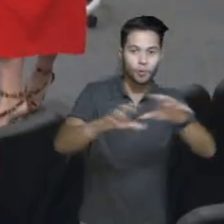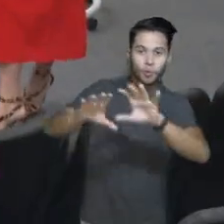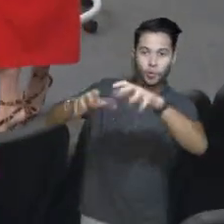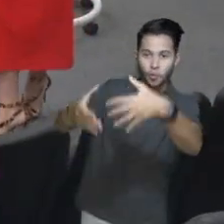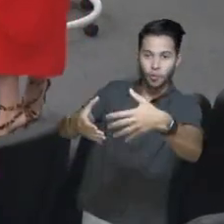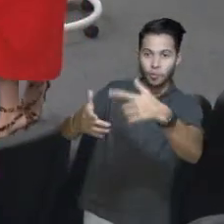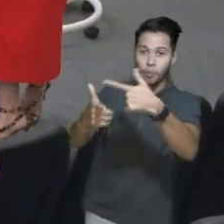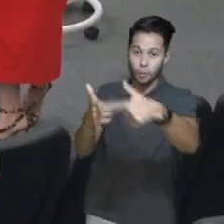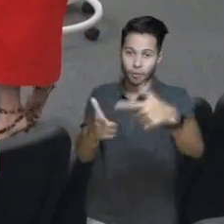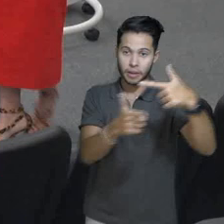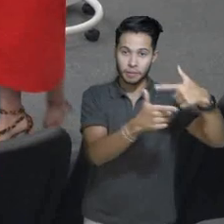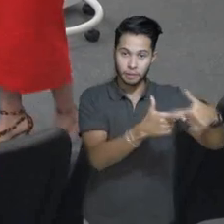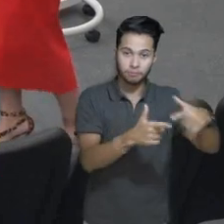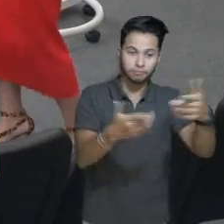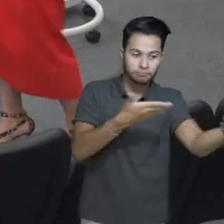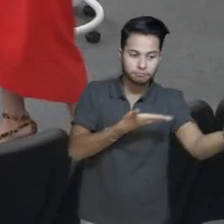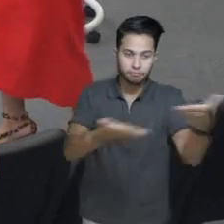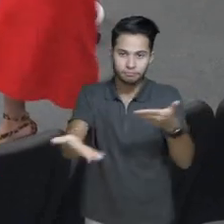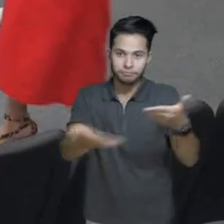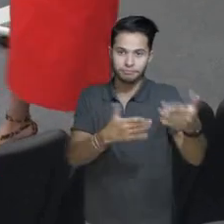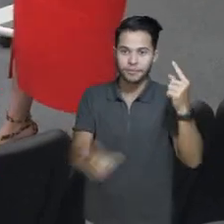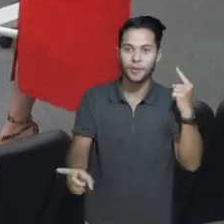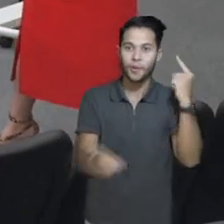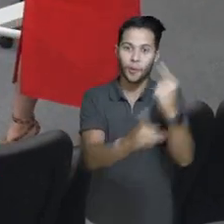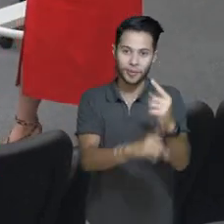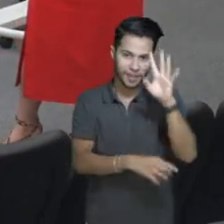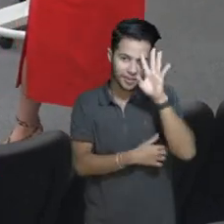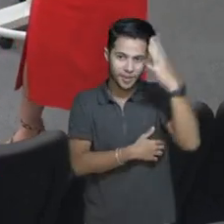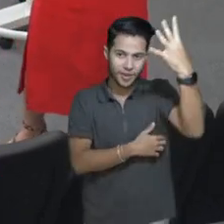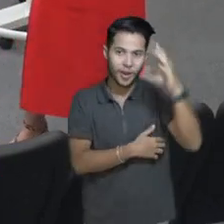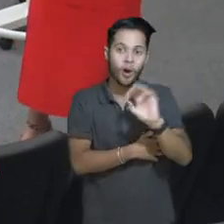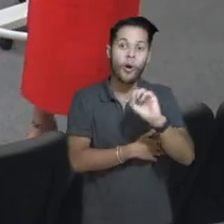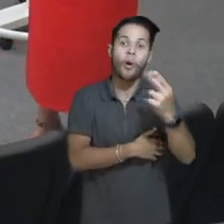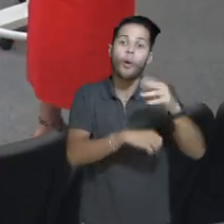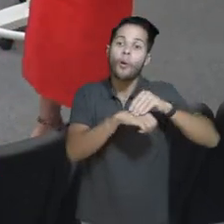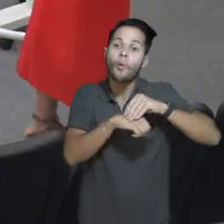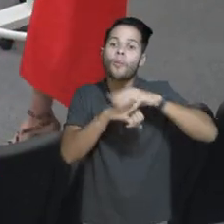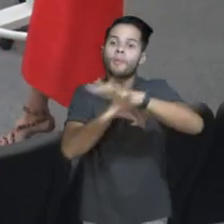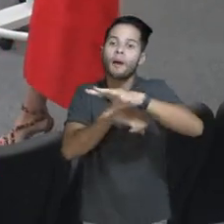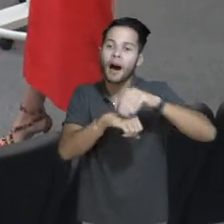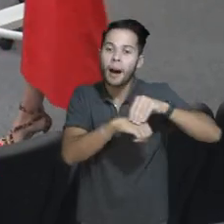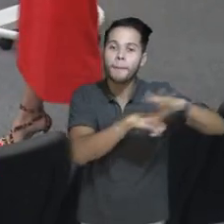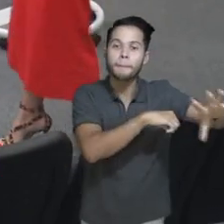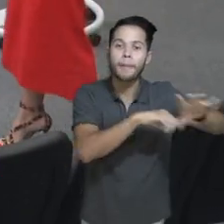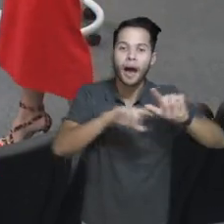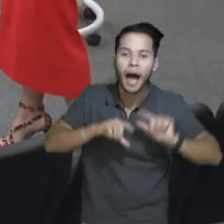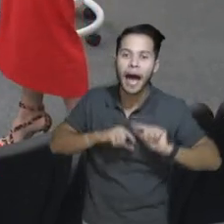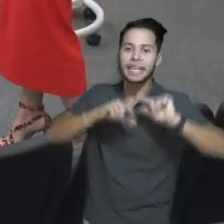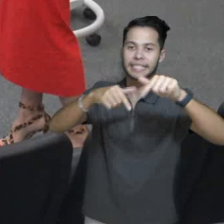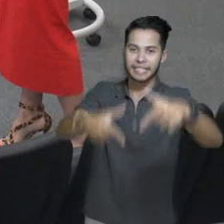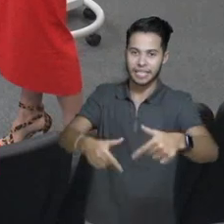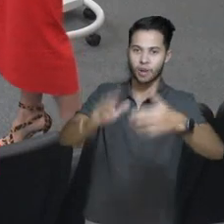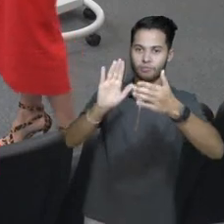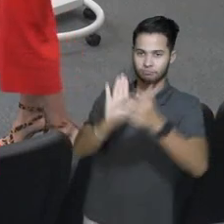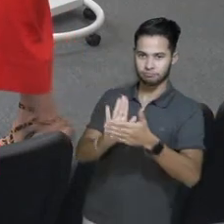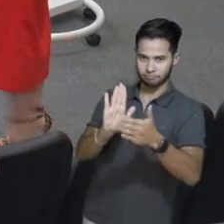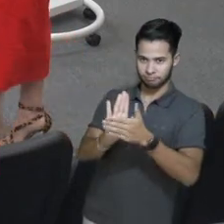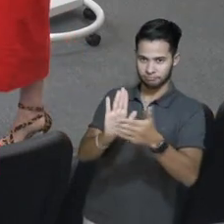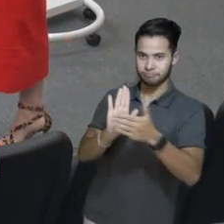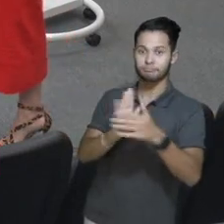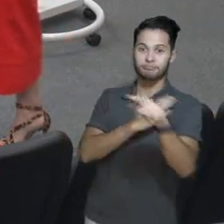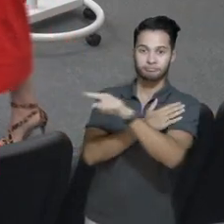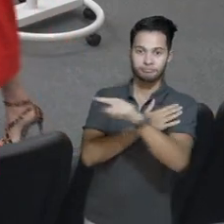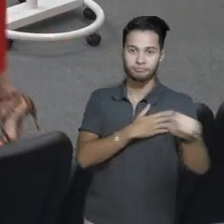encontrar uma solução ou uma sugestão né uma ação propositiva para que vocês também possam